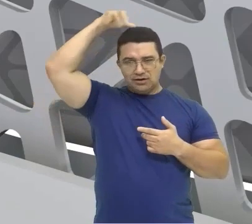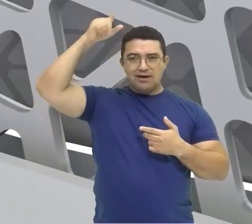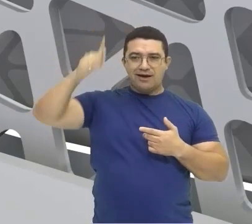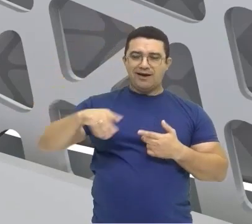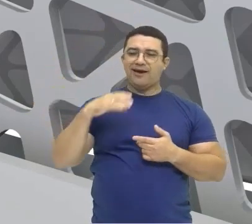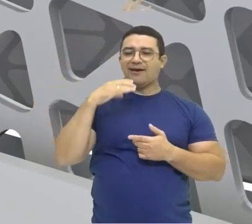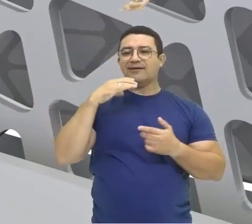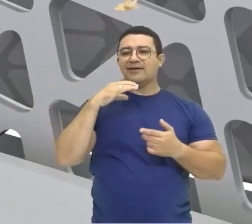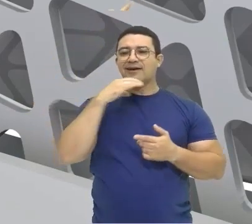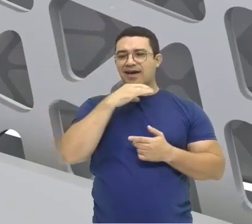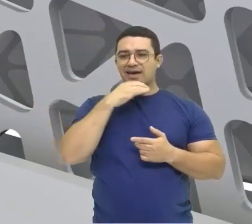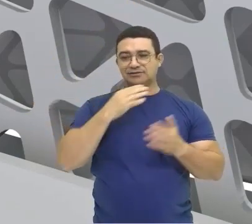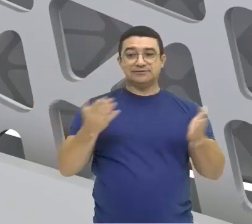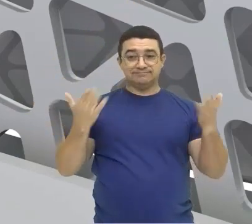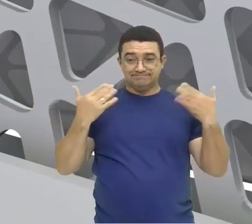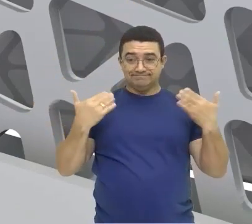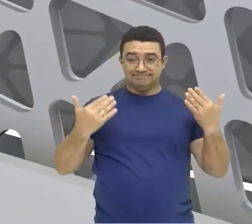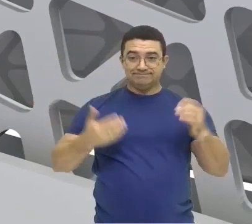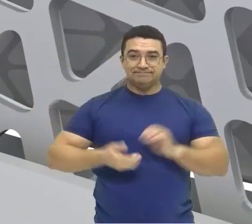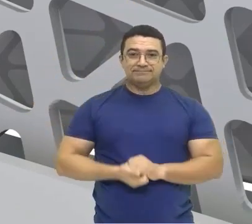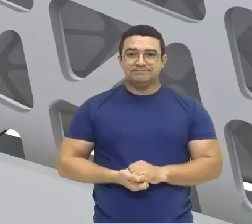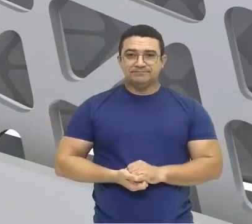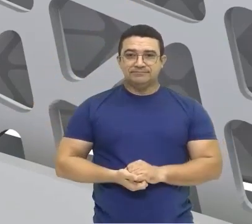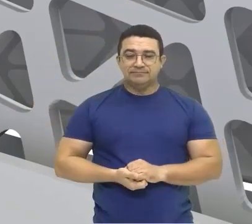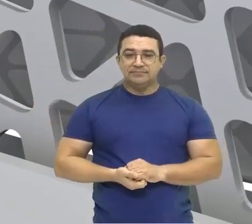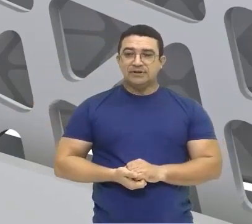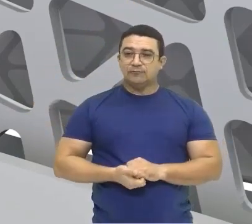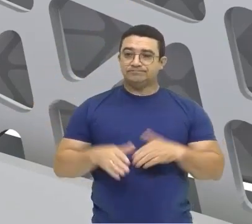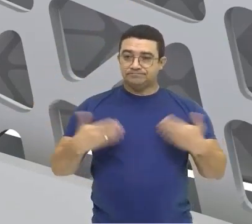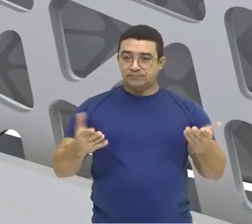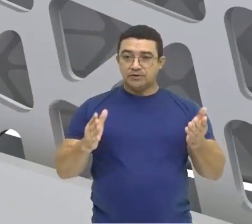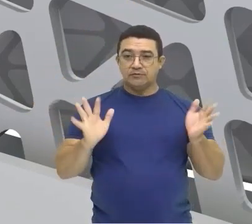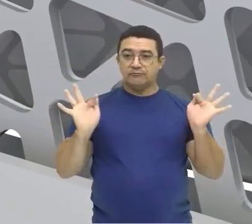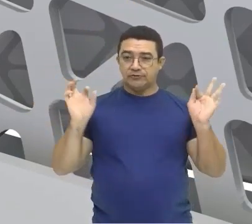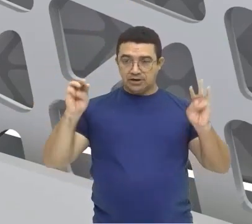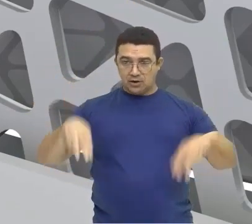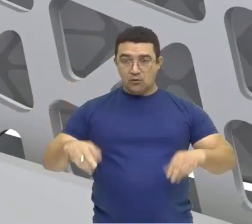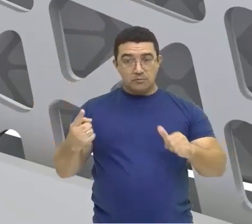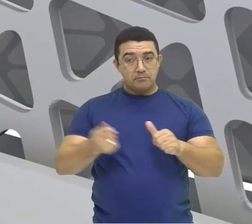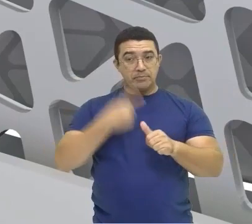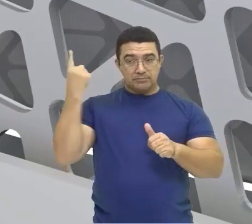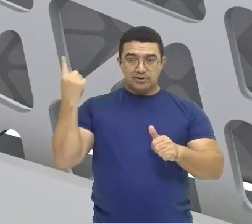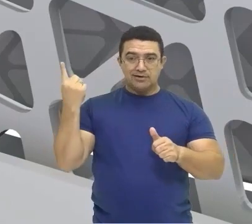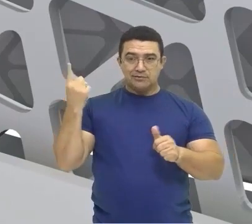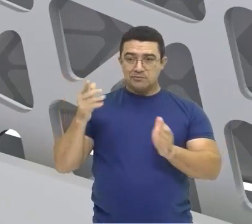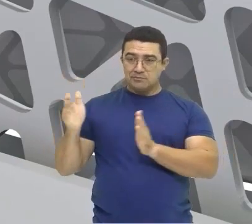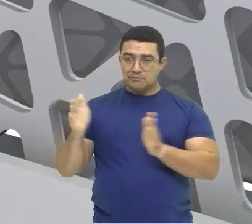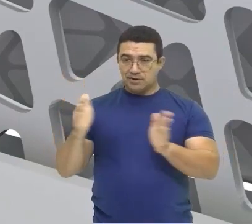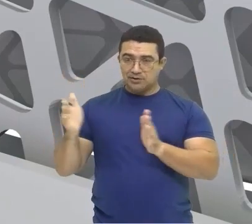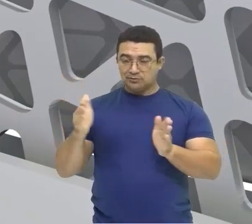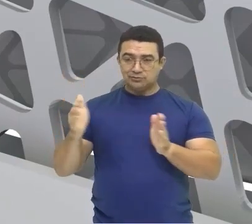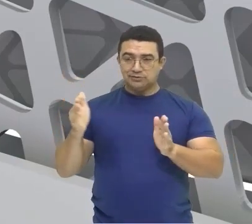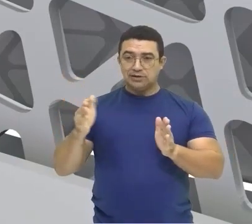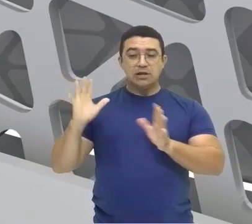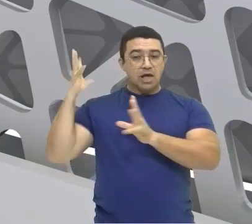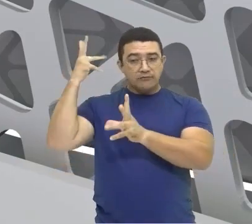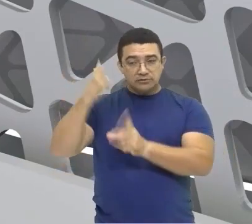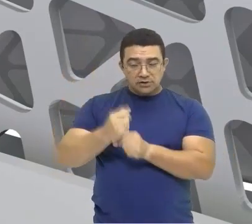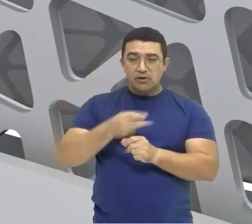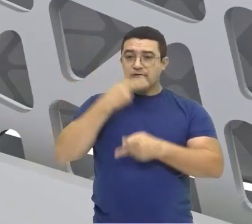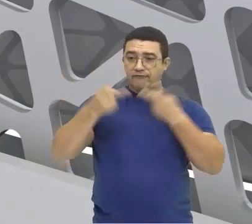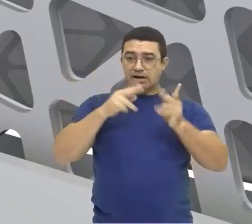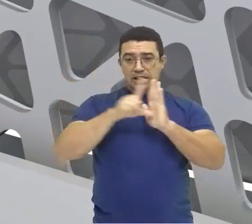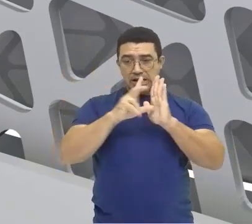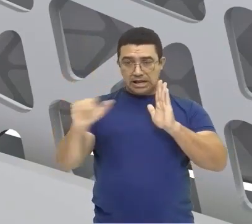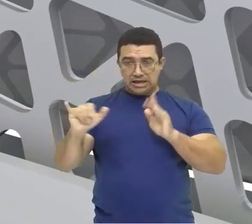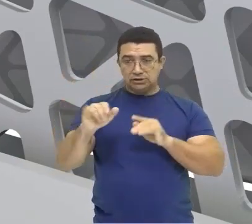tá certo? Então, pessoal, é isso aí. Eu termino aqui a nossa primeira parte da revisão, onde eu falei da primeira